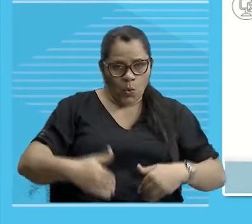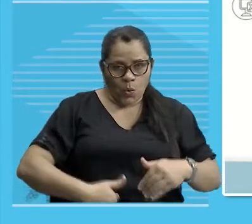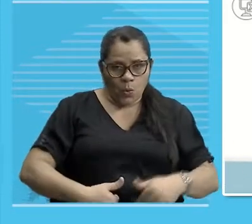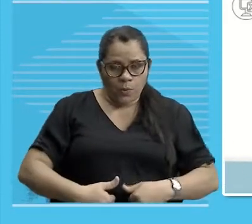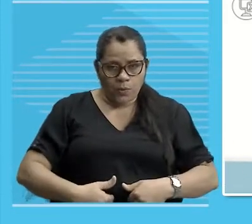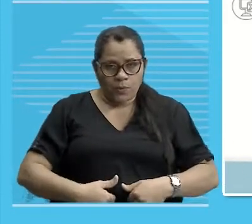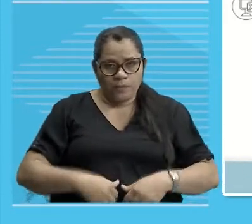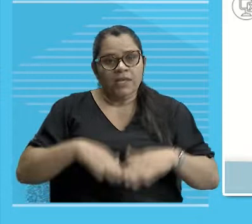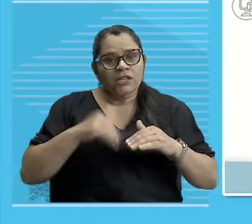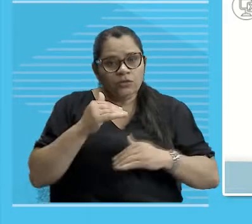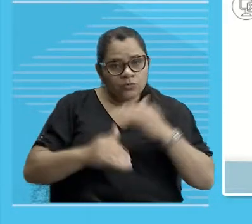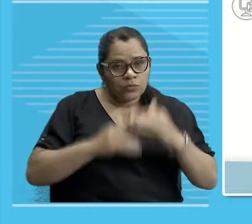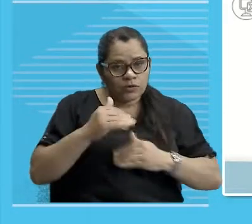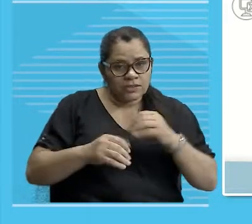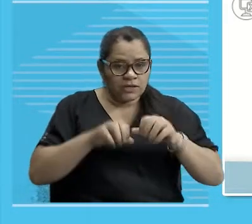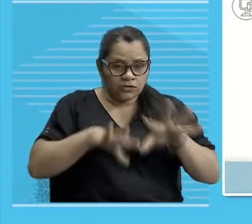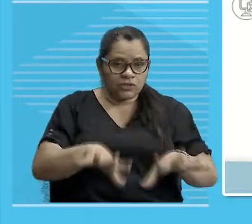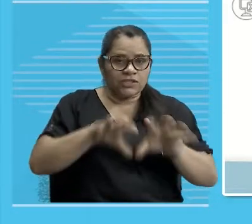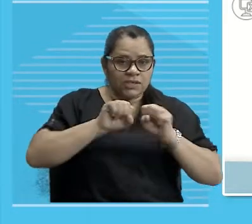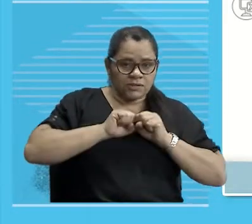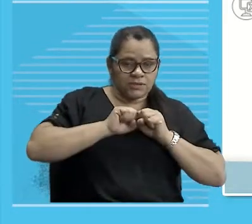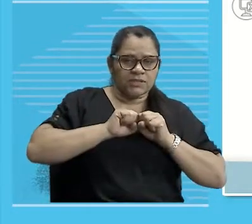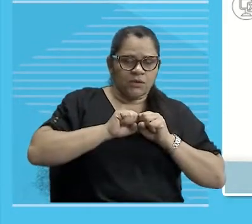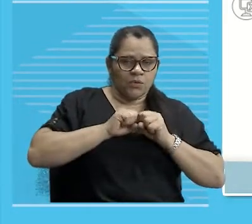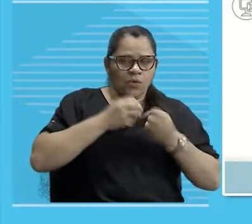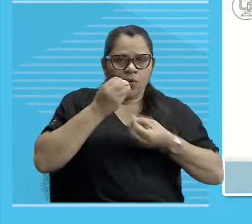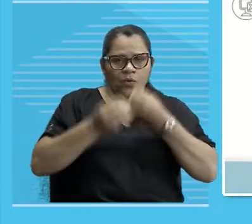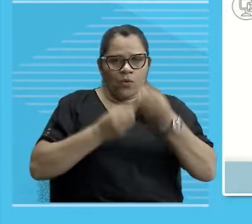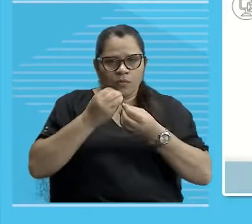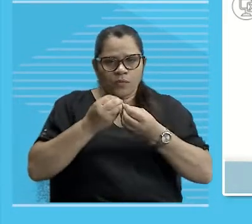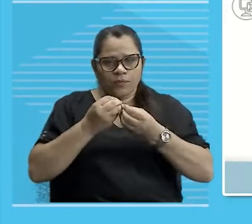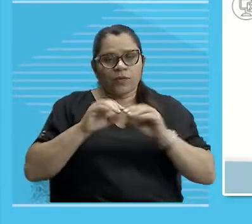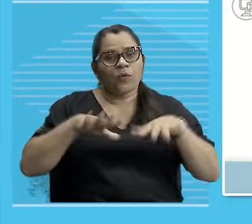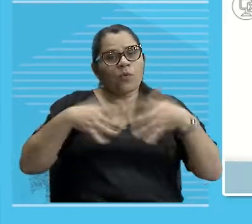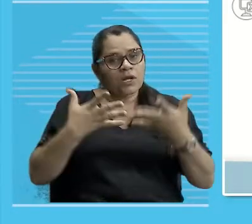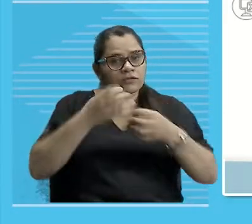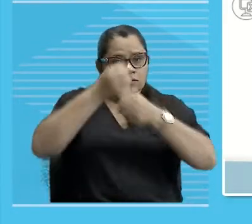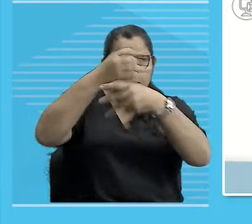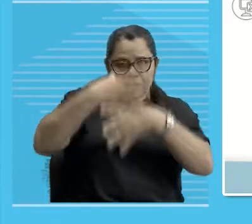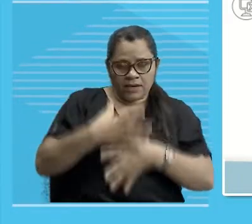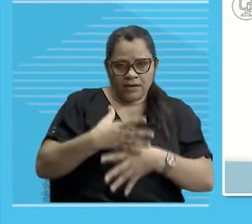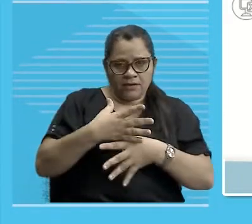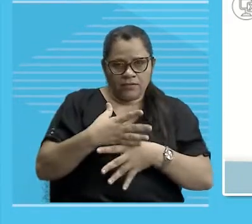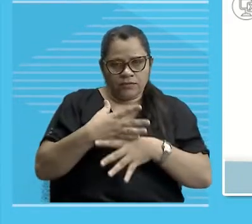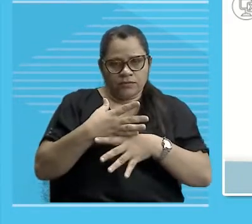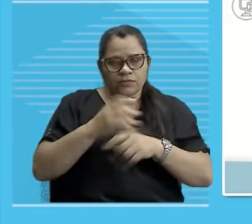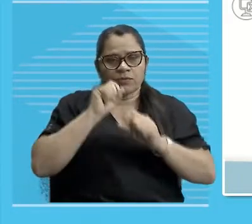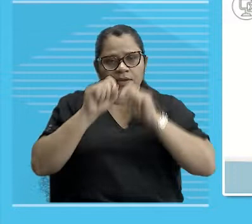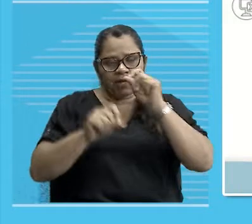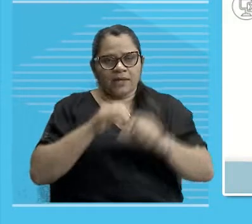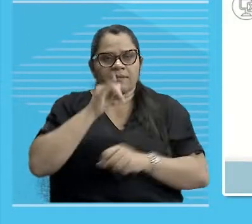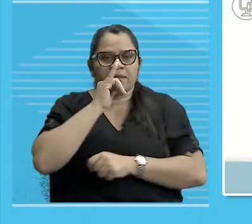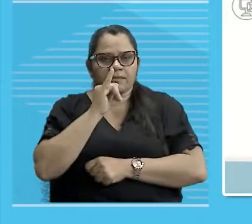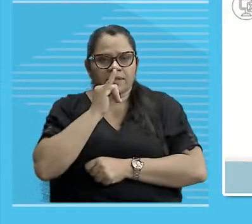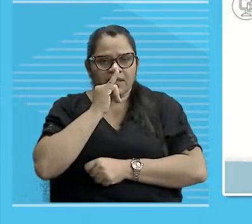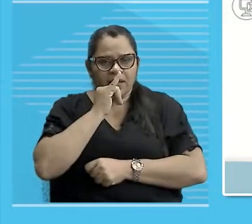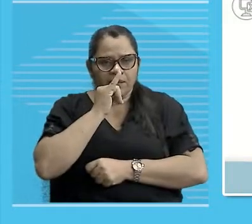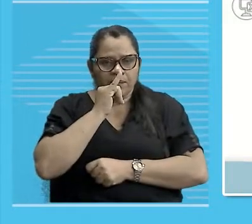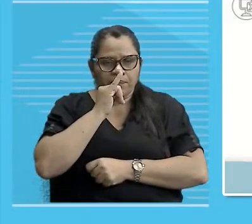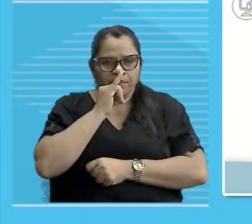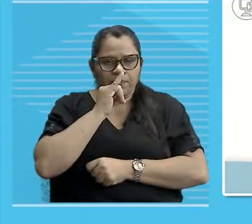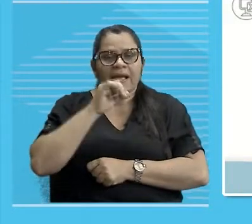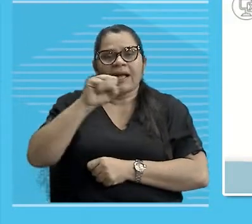durante o processo de neurotransmissão. Então, assim, quando a gente fala, por exemplo, de